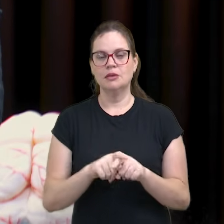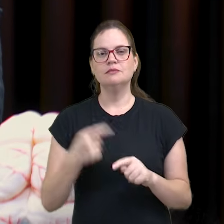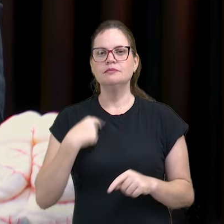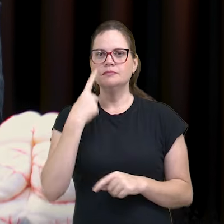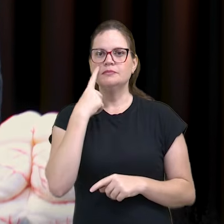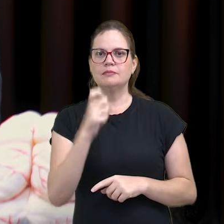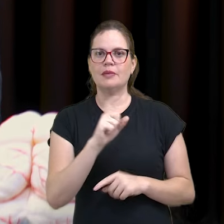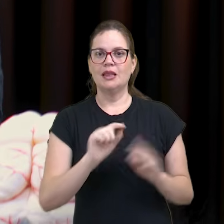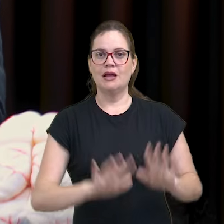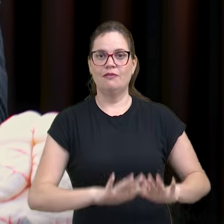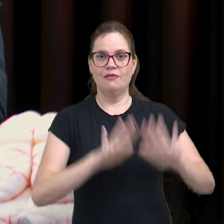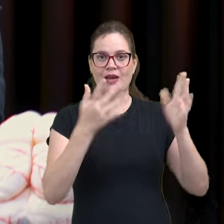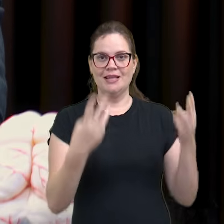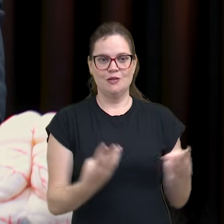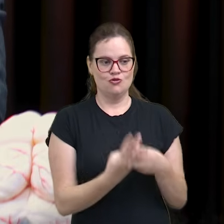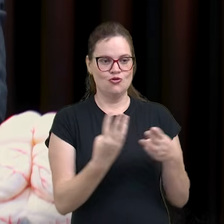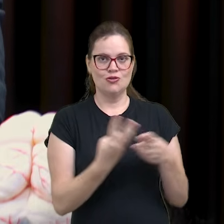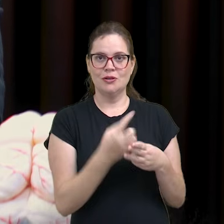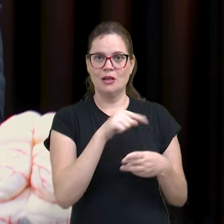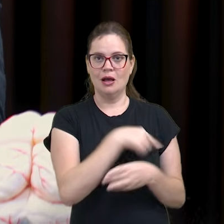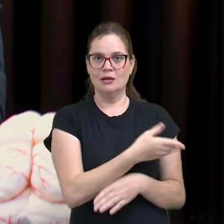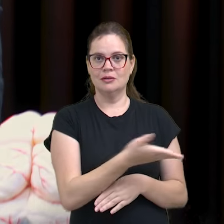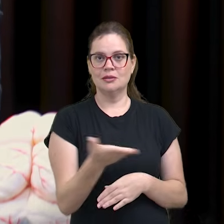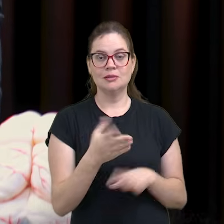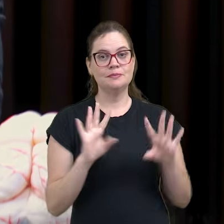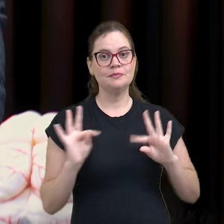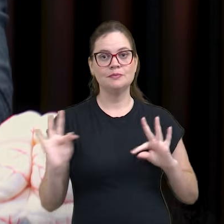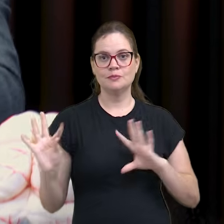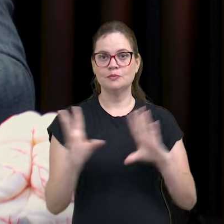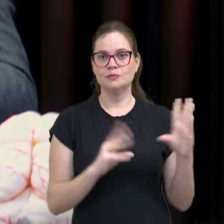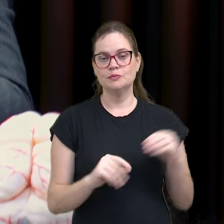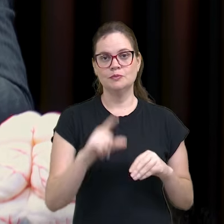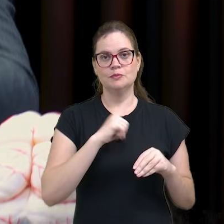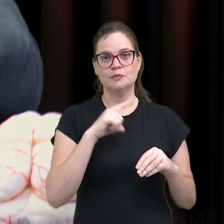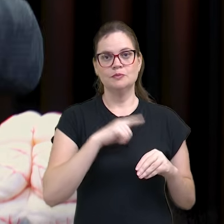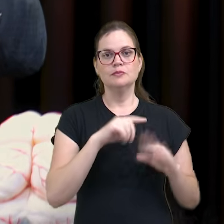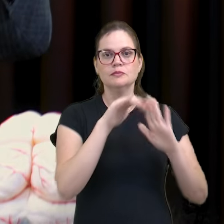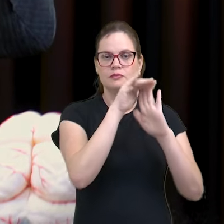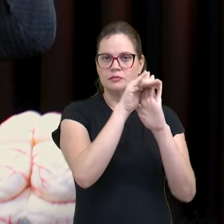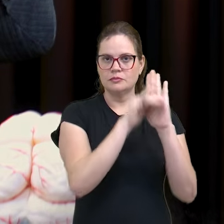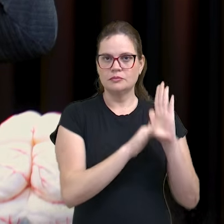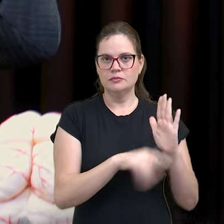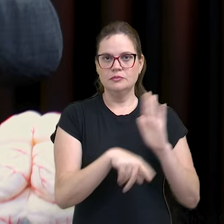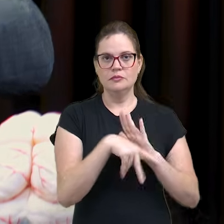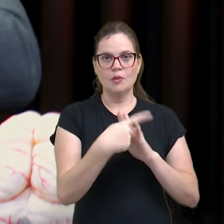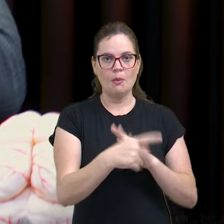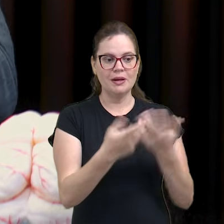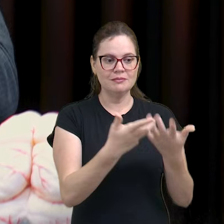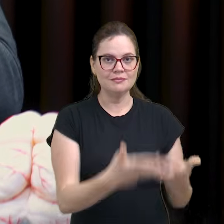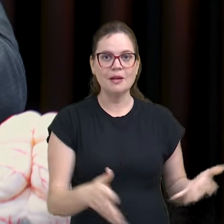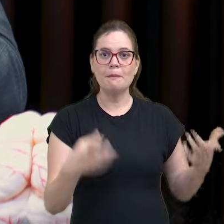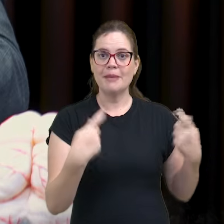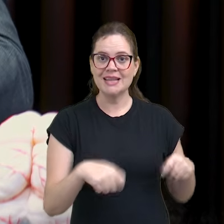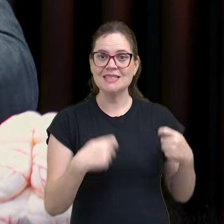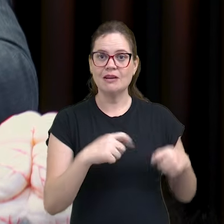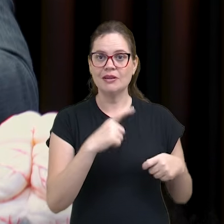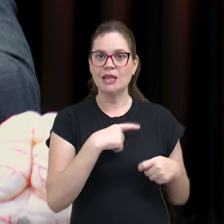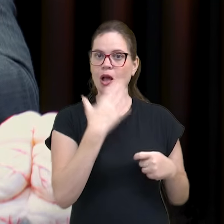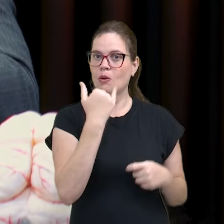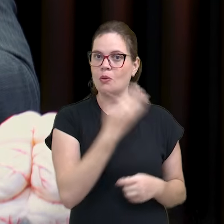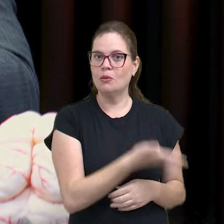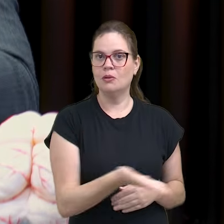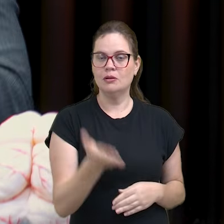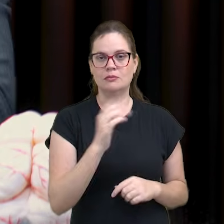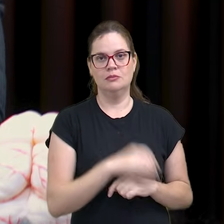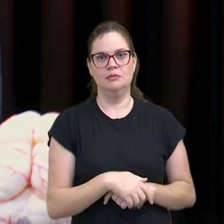produz endorfina. Interessante que as festas judaicas, né? O calendário judaico, todas elas faziam parte ali do rito